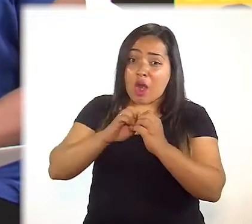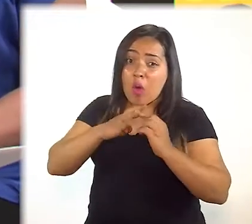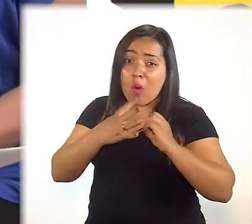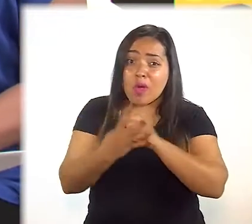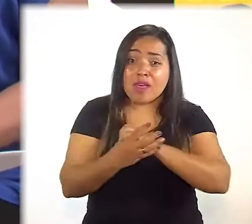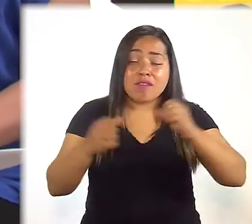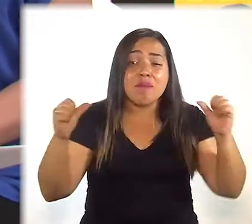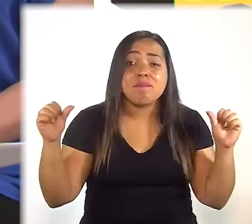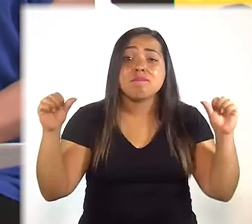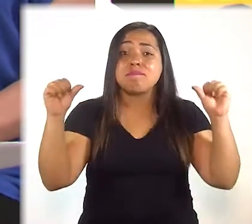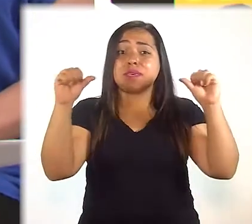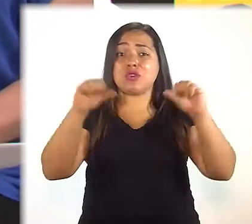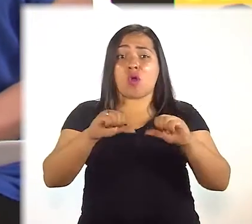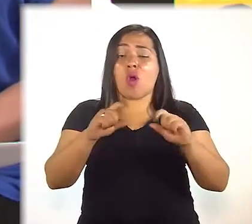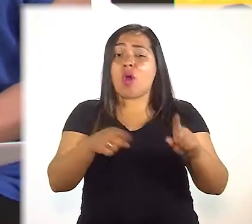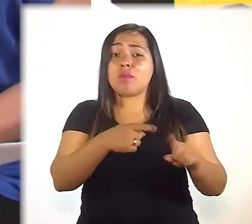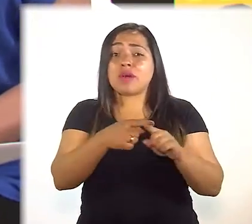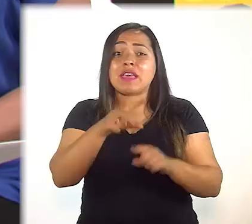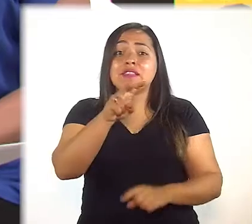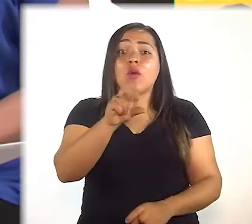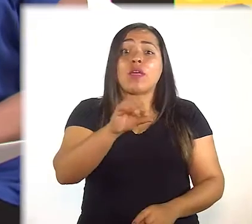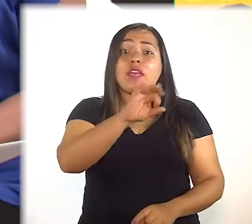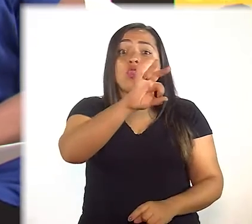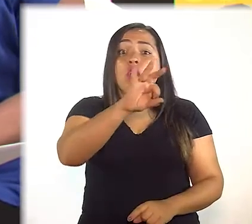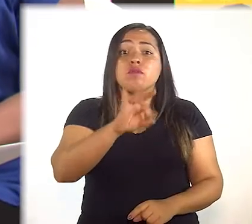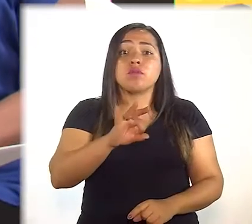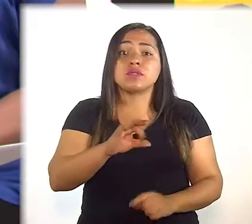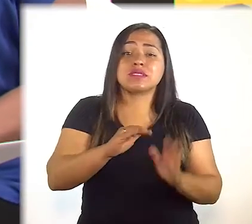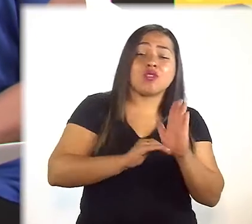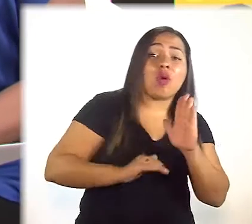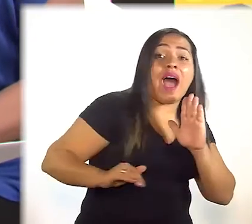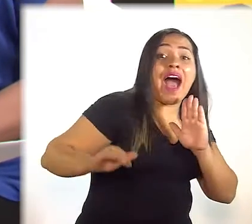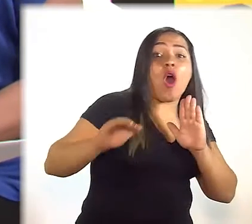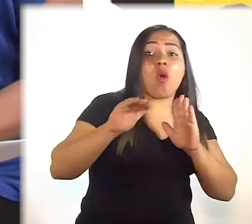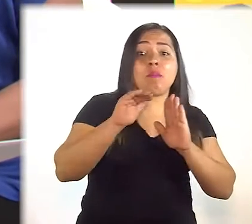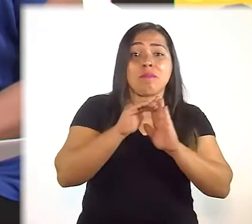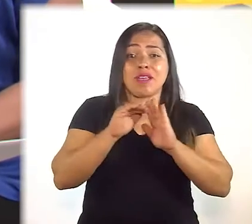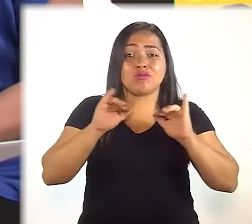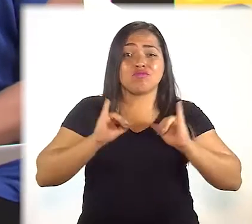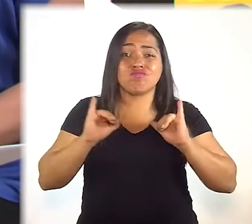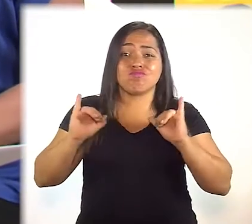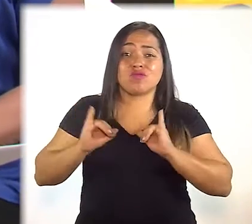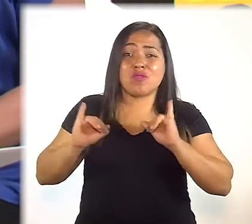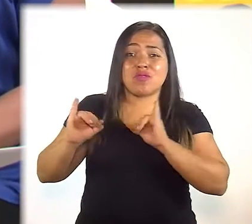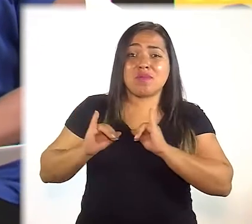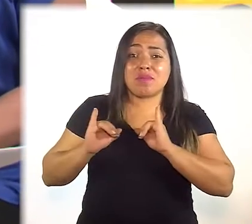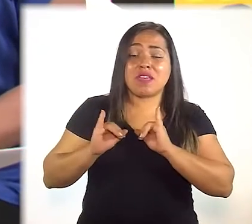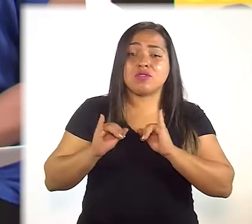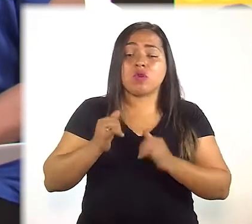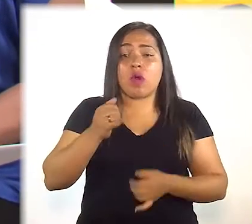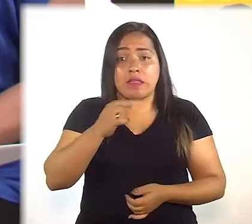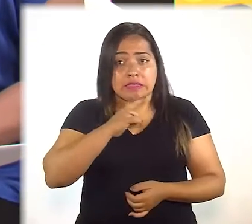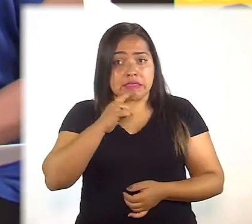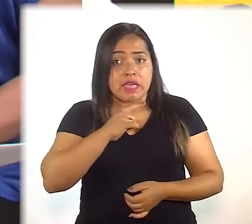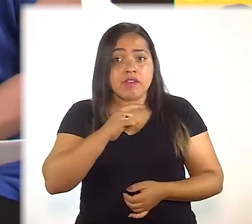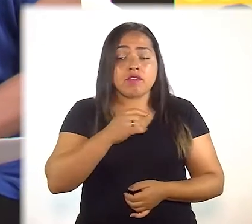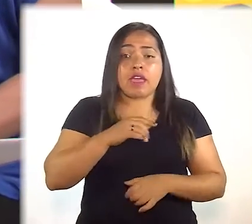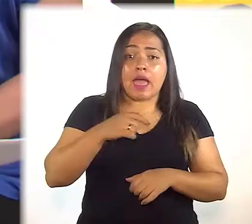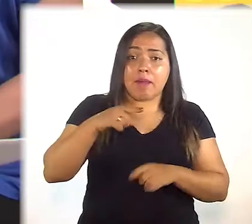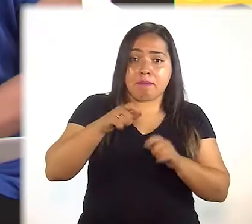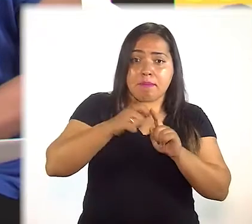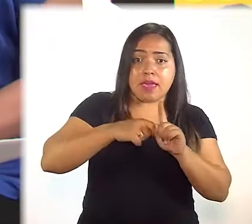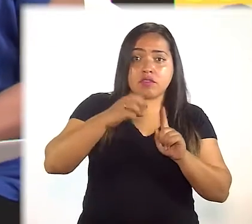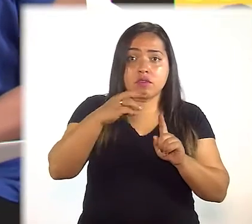e violência contra os idosos. Em março deste ano, foram registrados 3.000 denúncias pelo Disque